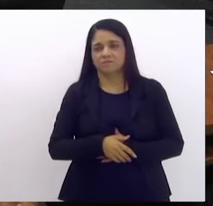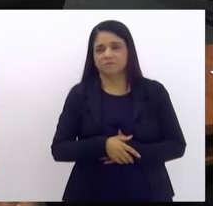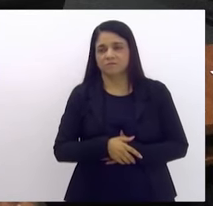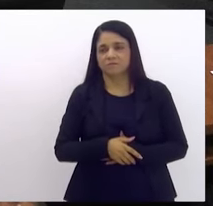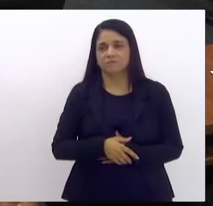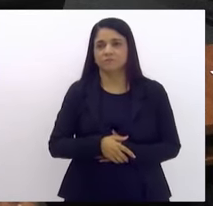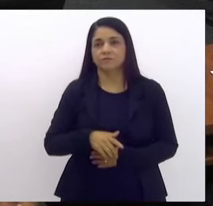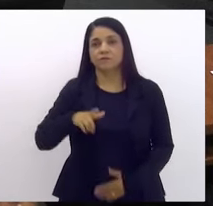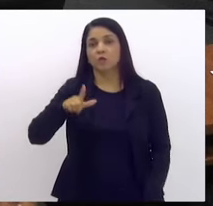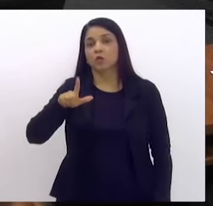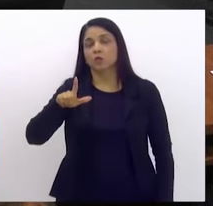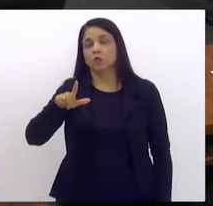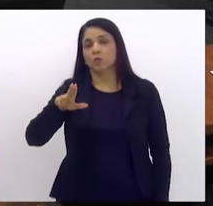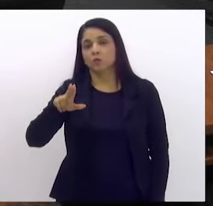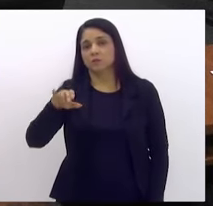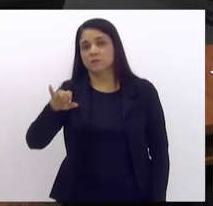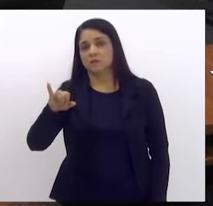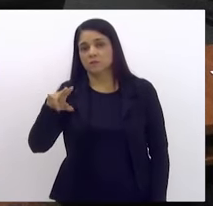Lucinha,